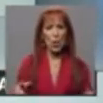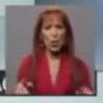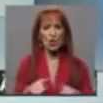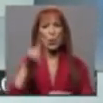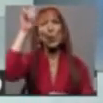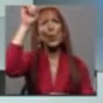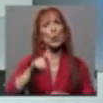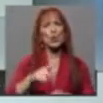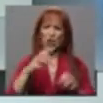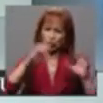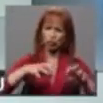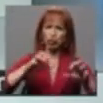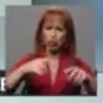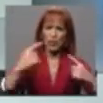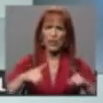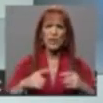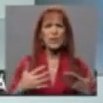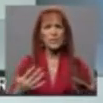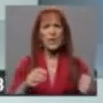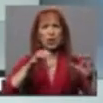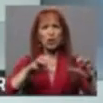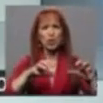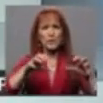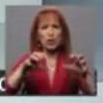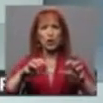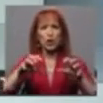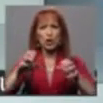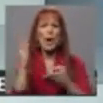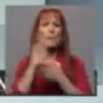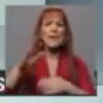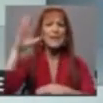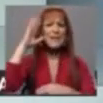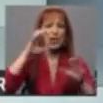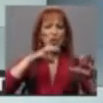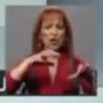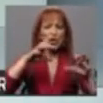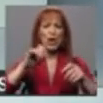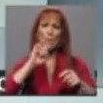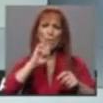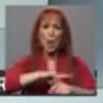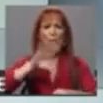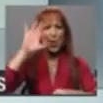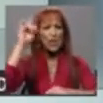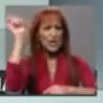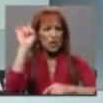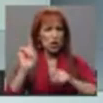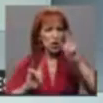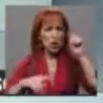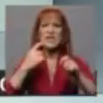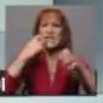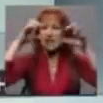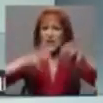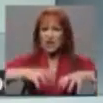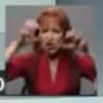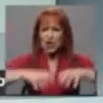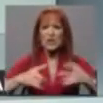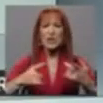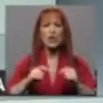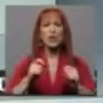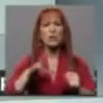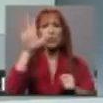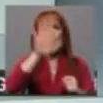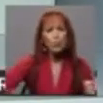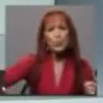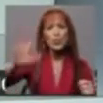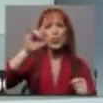dia de chuva que passa a aguaceiros a partir da tarde. Estes aguaceiros podem ser acompanhados de trovoada e de granizo, isto para todo o